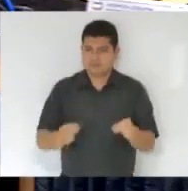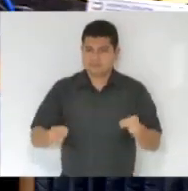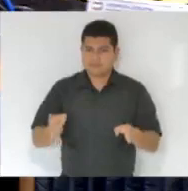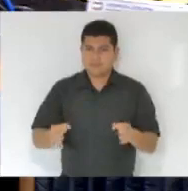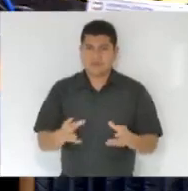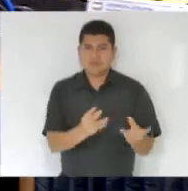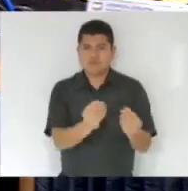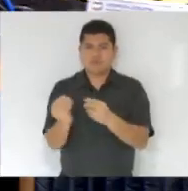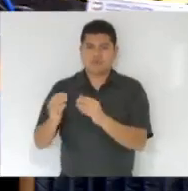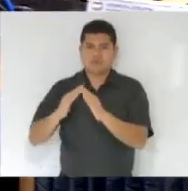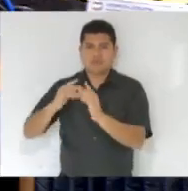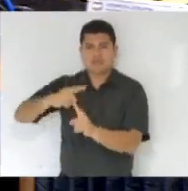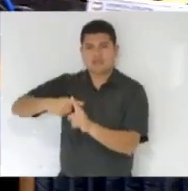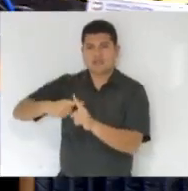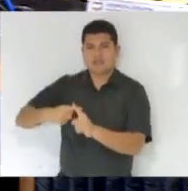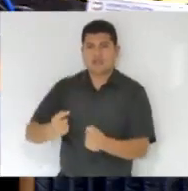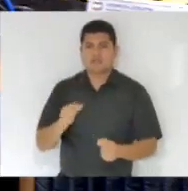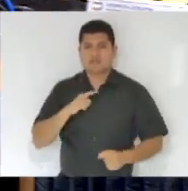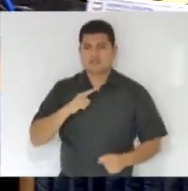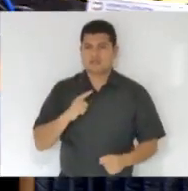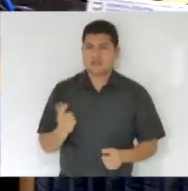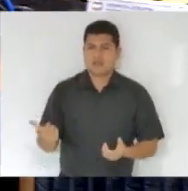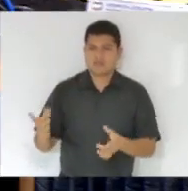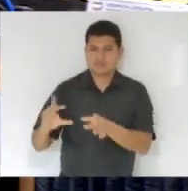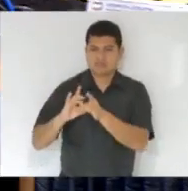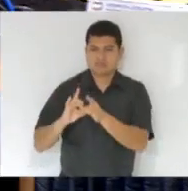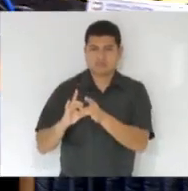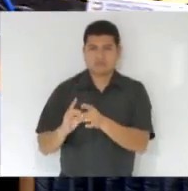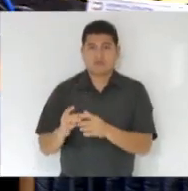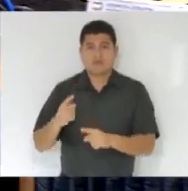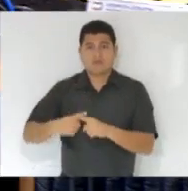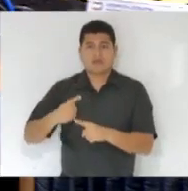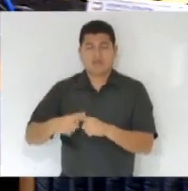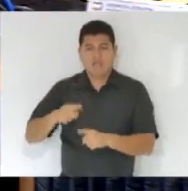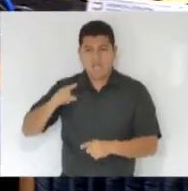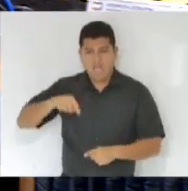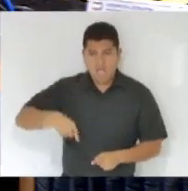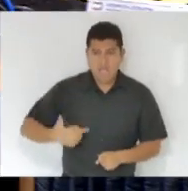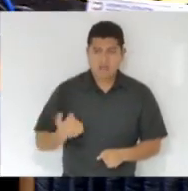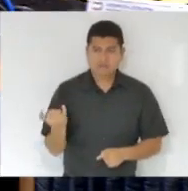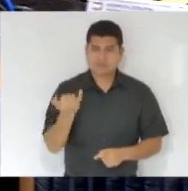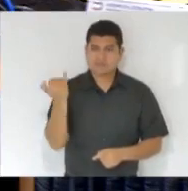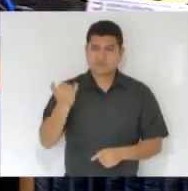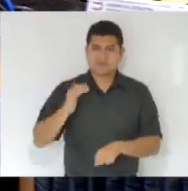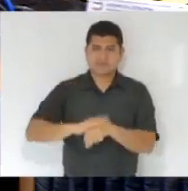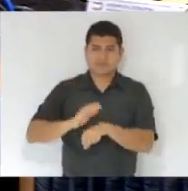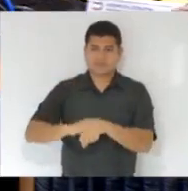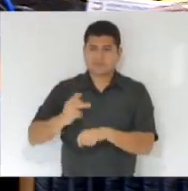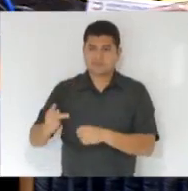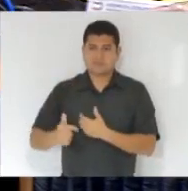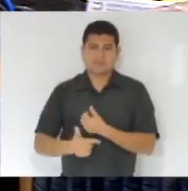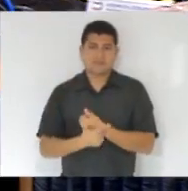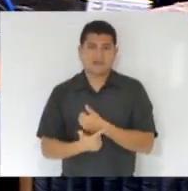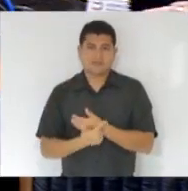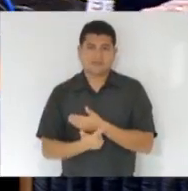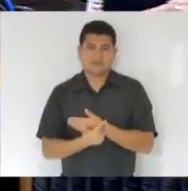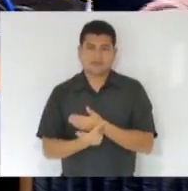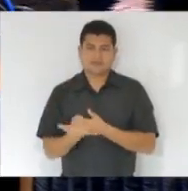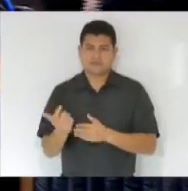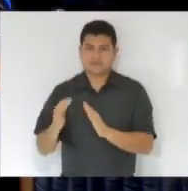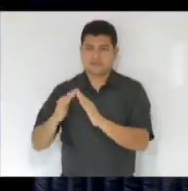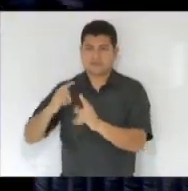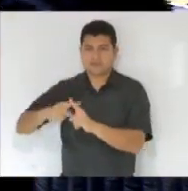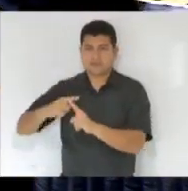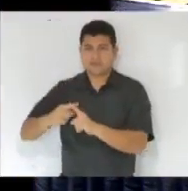também envolvidas, porque é vocação das igrejas também cuidar das pessoas. Então, te parabenizar não só por esse projeto, mas